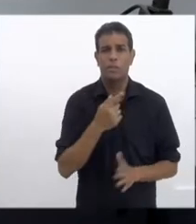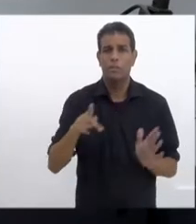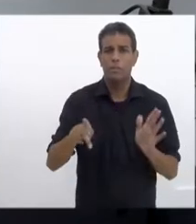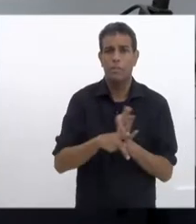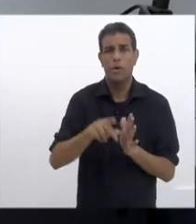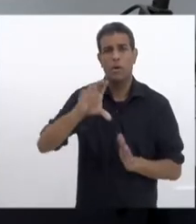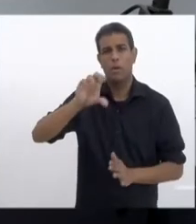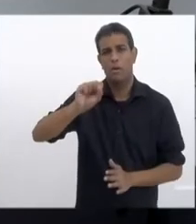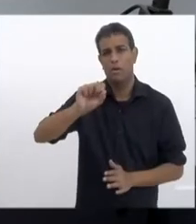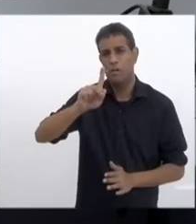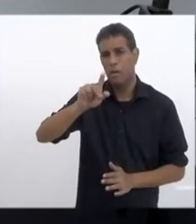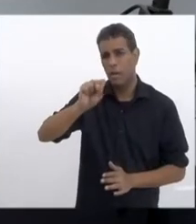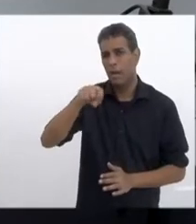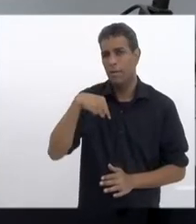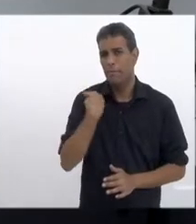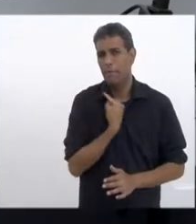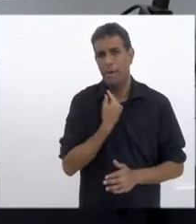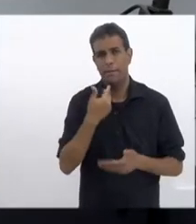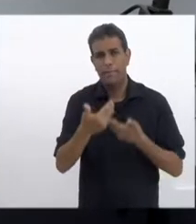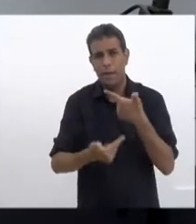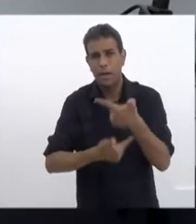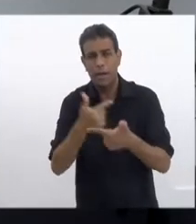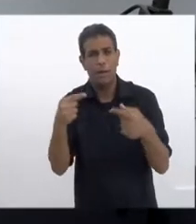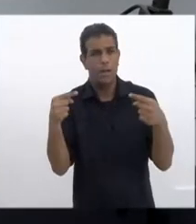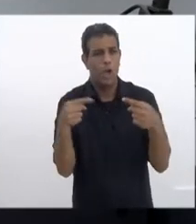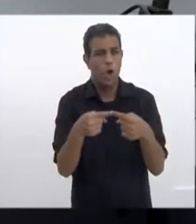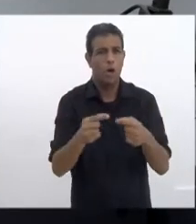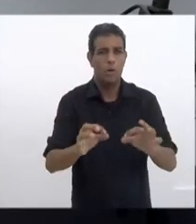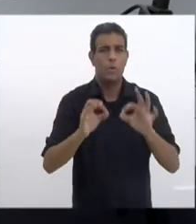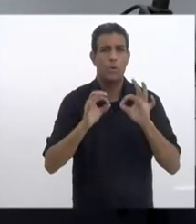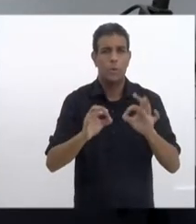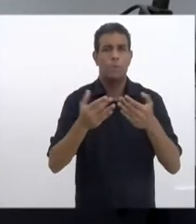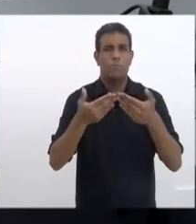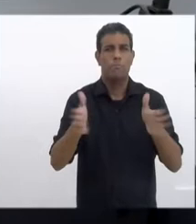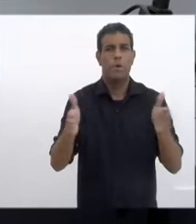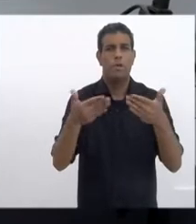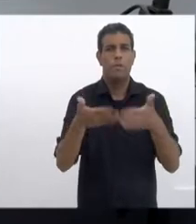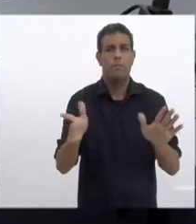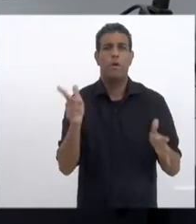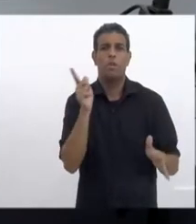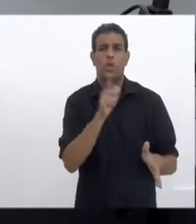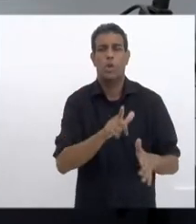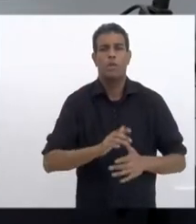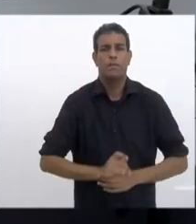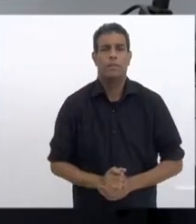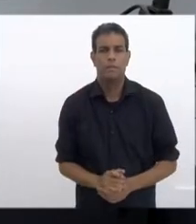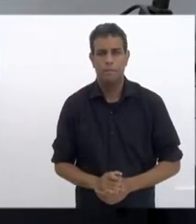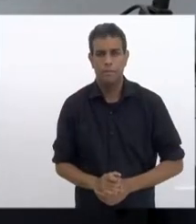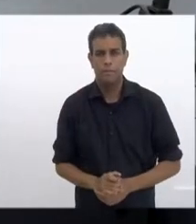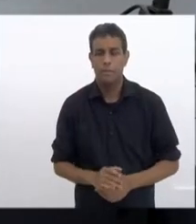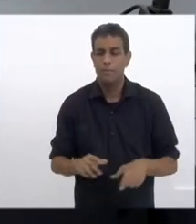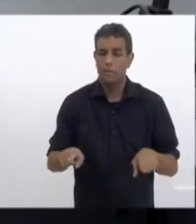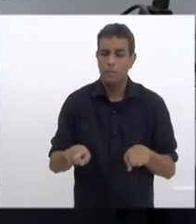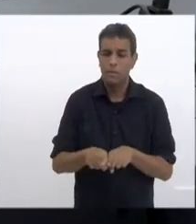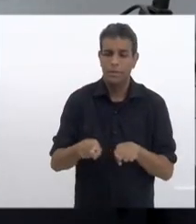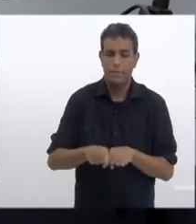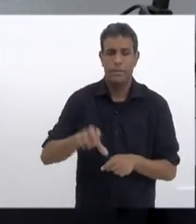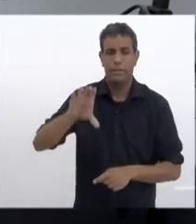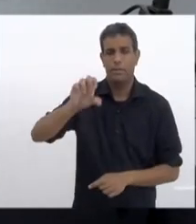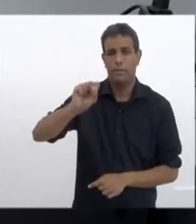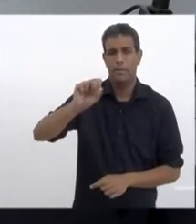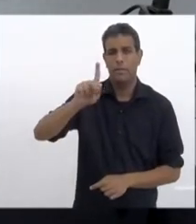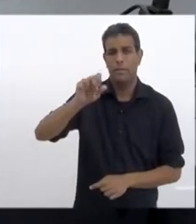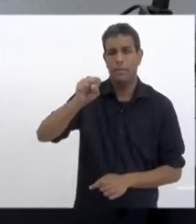nós, porque tem acolhidos nossos, tem que ser encaminhado para o CAPS, né? E é a porta de entrada, né? E também o CAPS tem pessoas que não